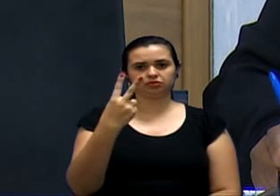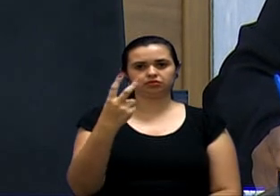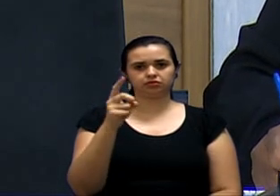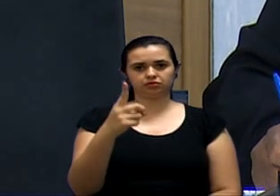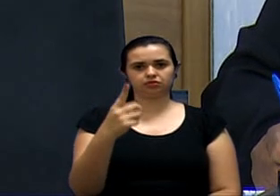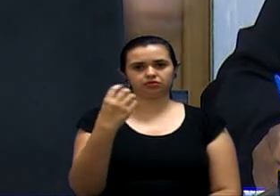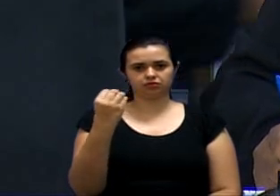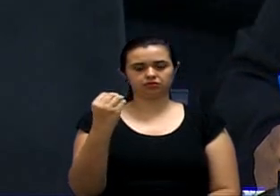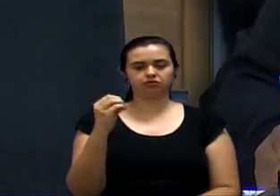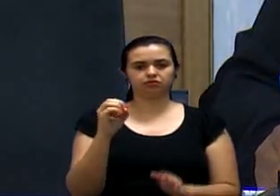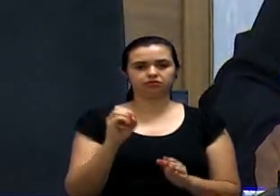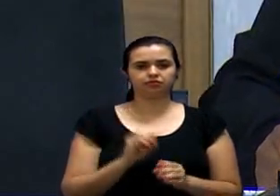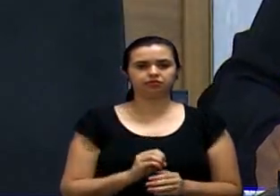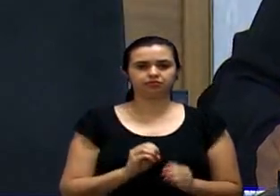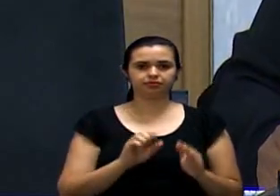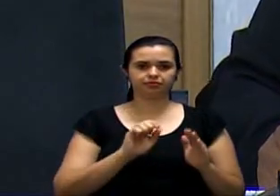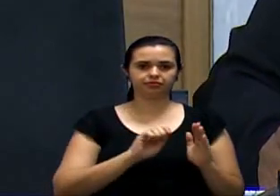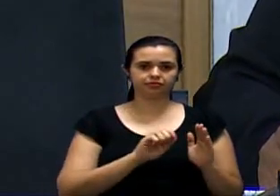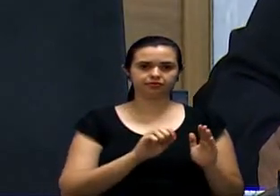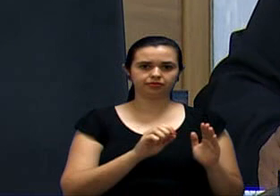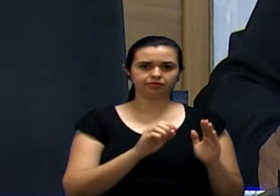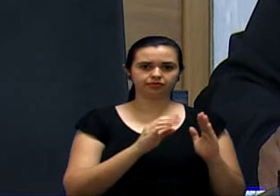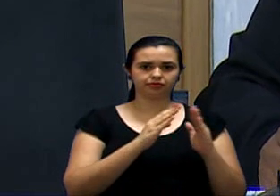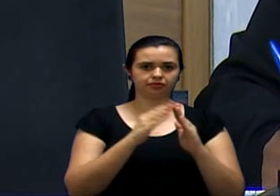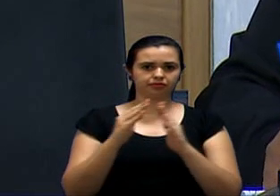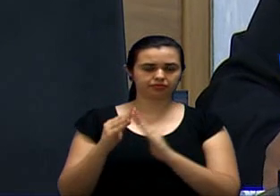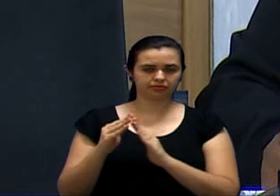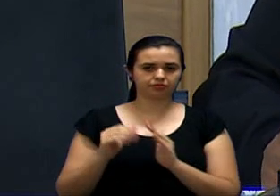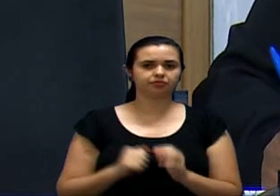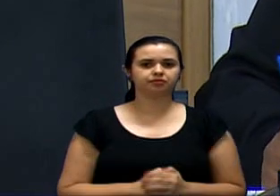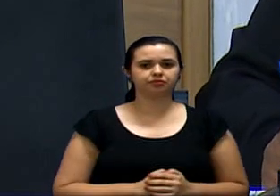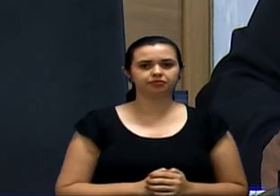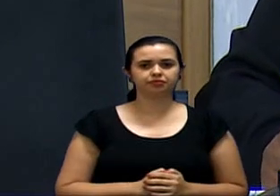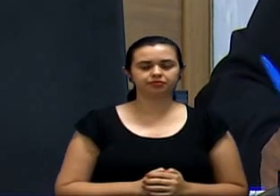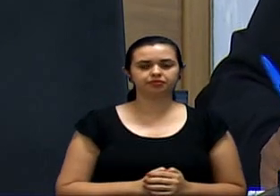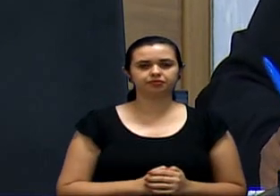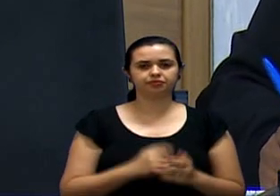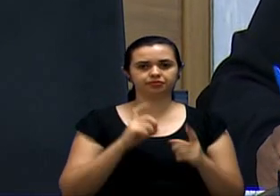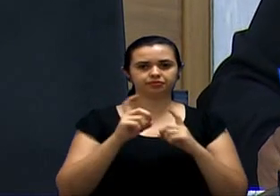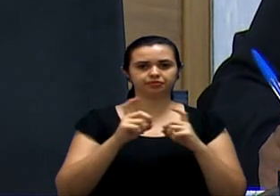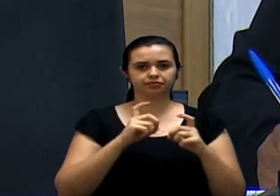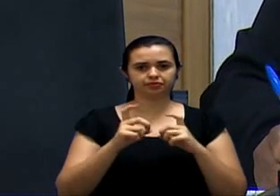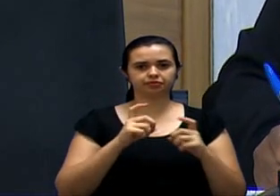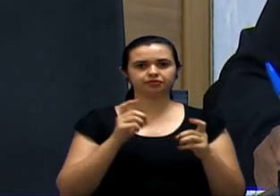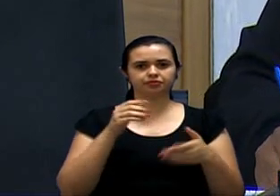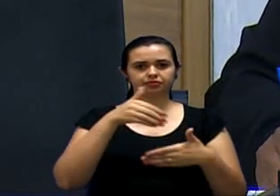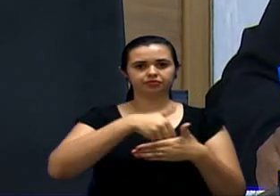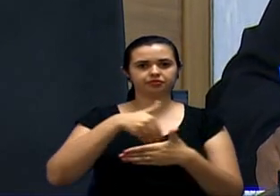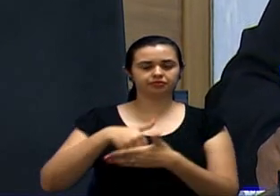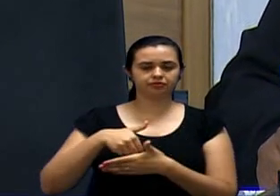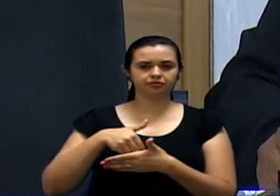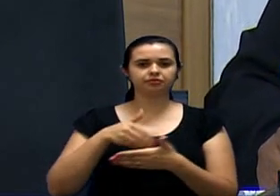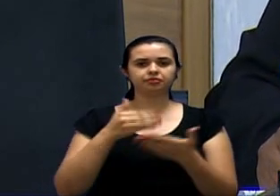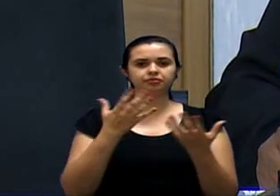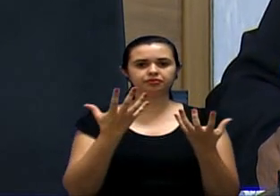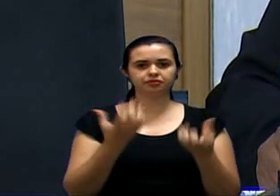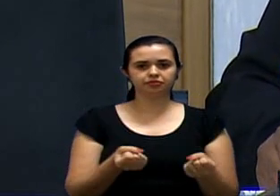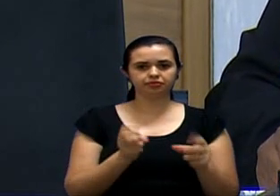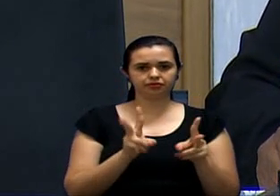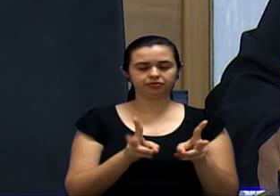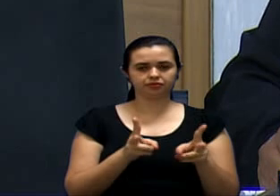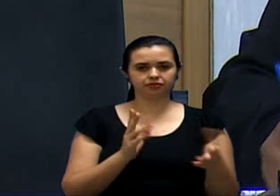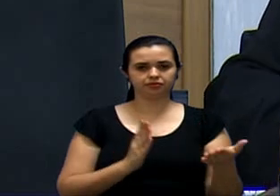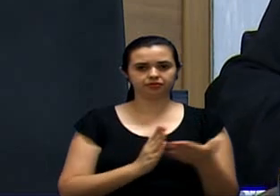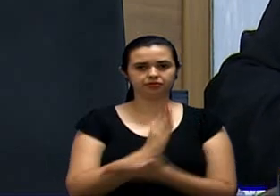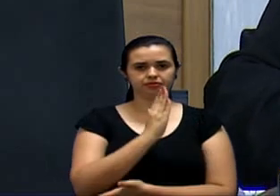11.210. Auxílio moradia. Eu coloco em discussão, ou substitutivo, eu coloco em discussão, encerra a discussão, coloco em votação. Os vereadores concordam, permaneçam como